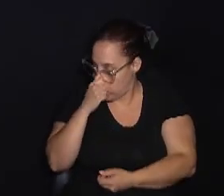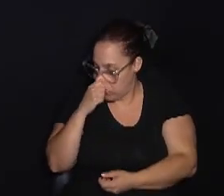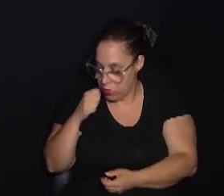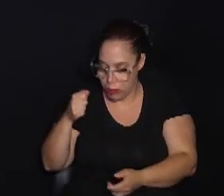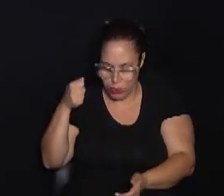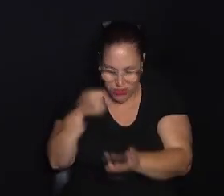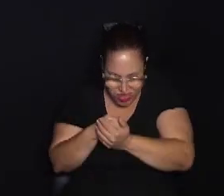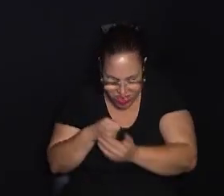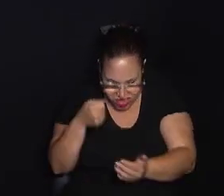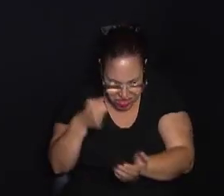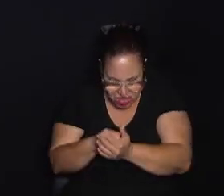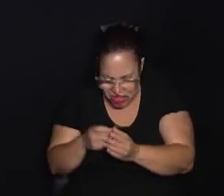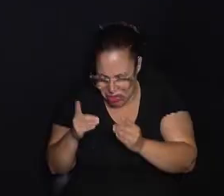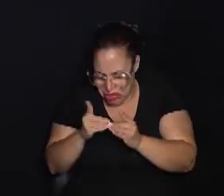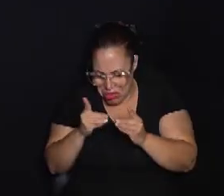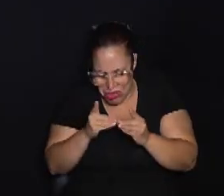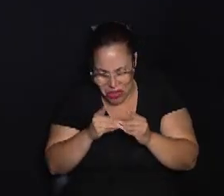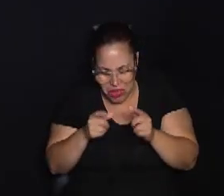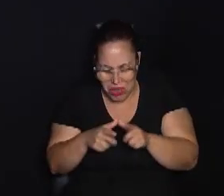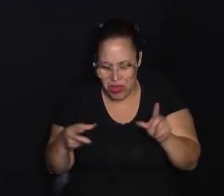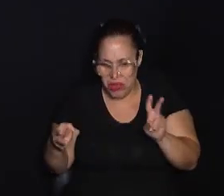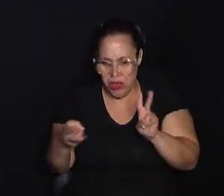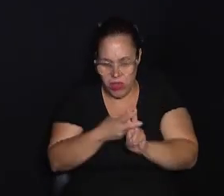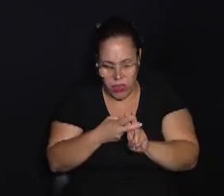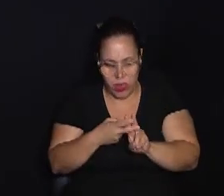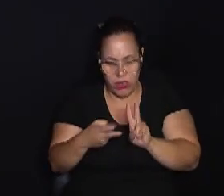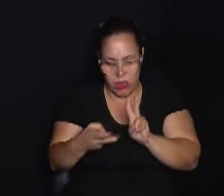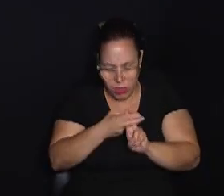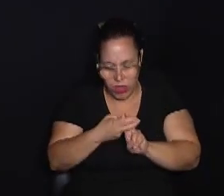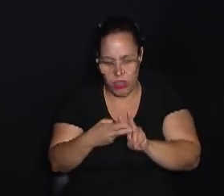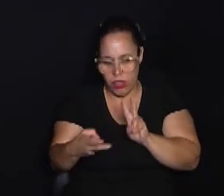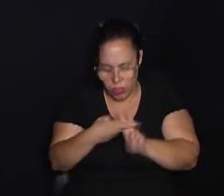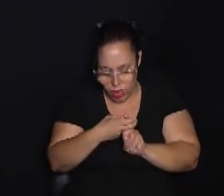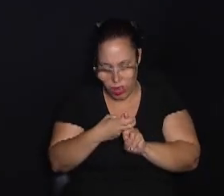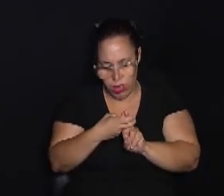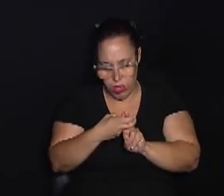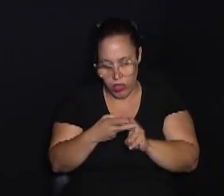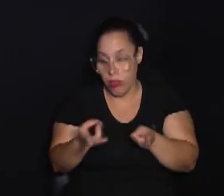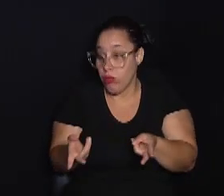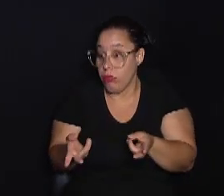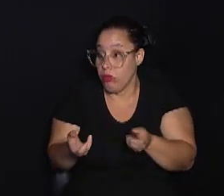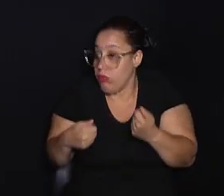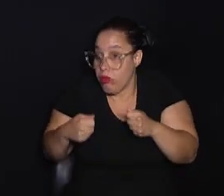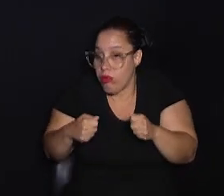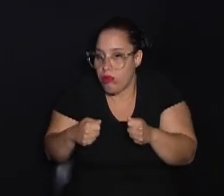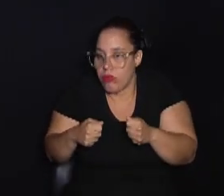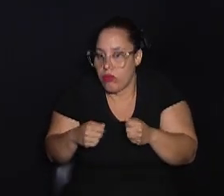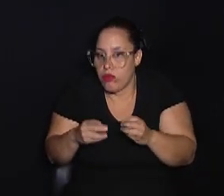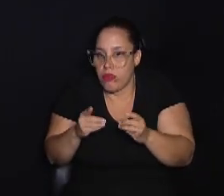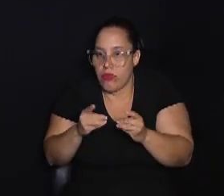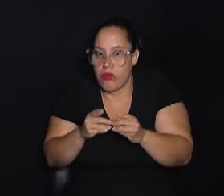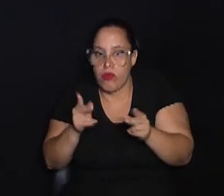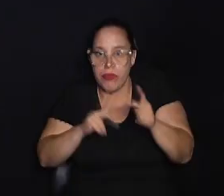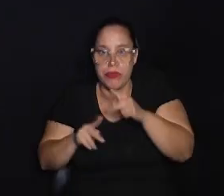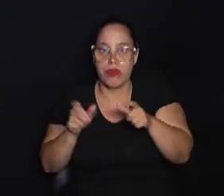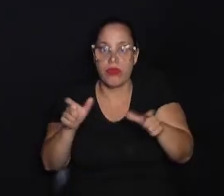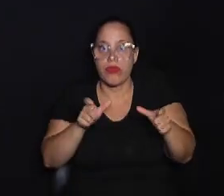para atendimento é muito grande e a gente precisa ter gente cuidando das pessoas. Então, assim, como que eu vou